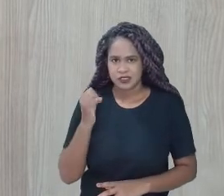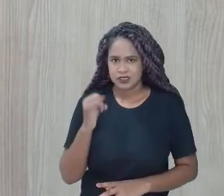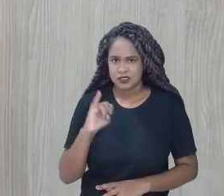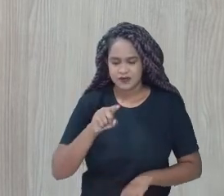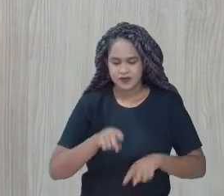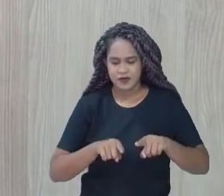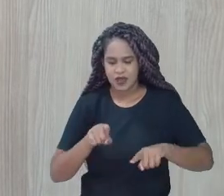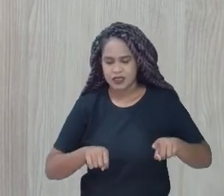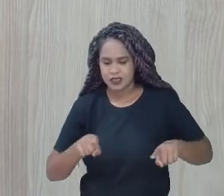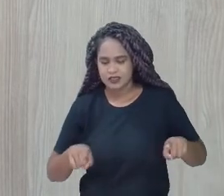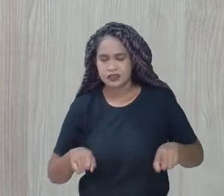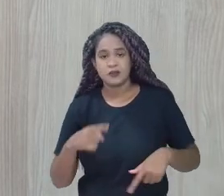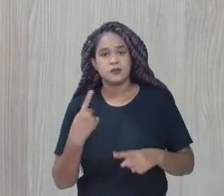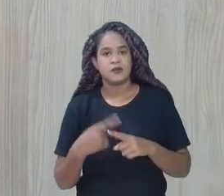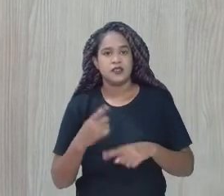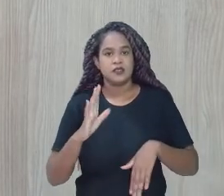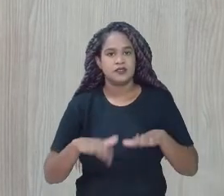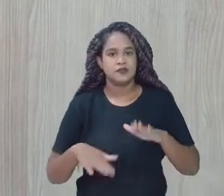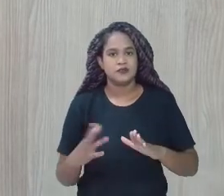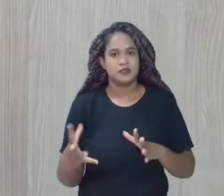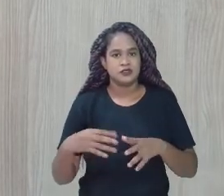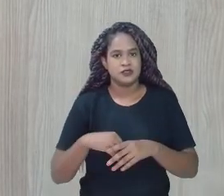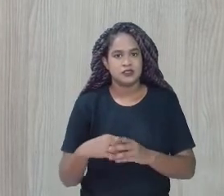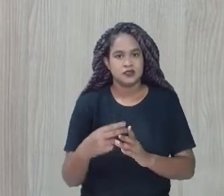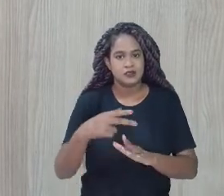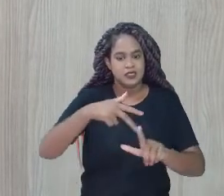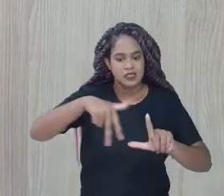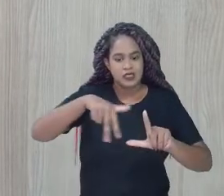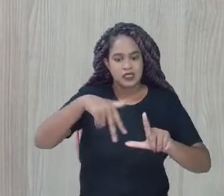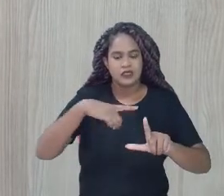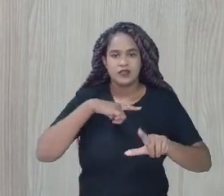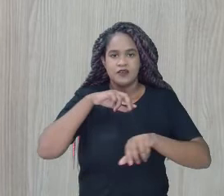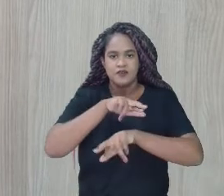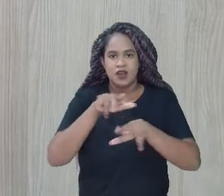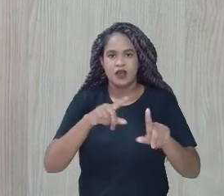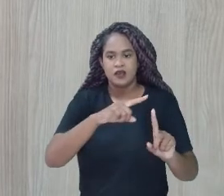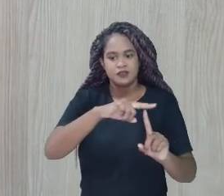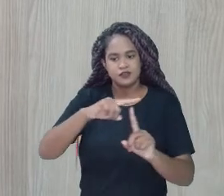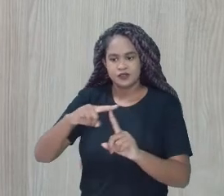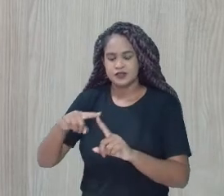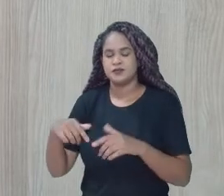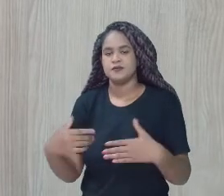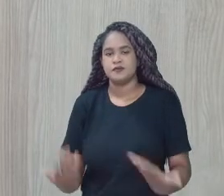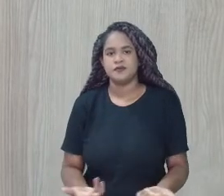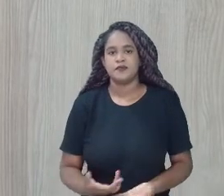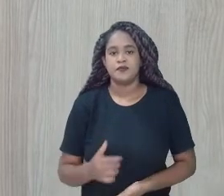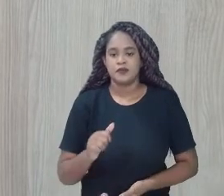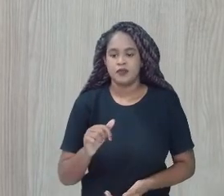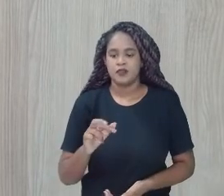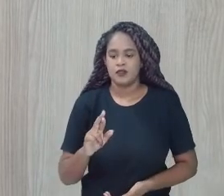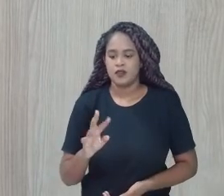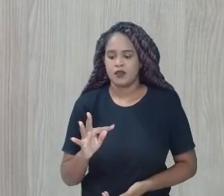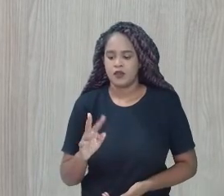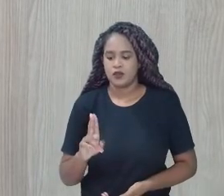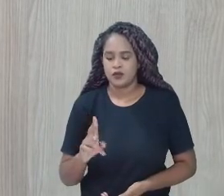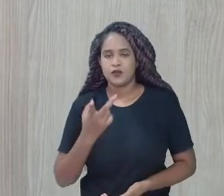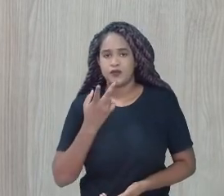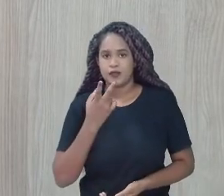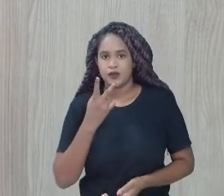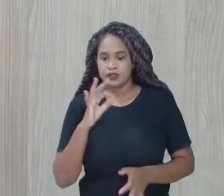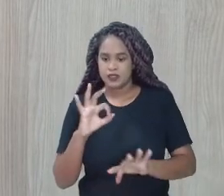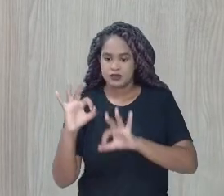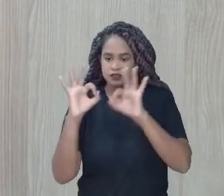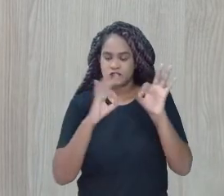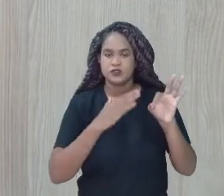né? Porque às vezes um desenho tem uma variação daqui, outra dali. E eles me falaram várias. O Arthur falou que está assistindo ou